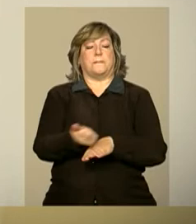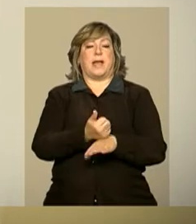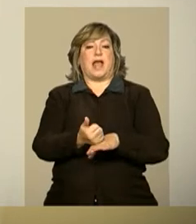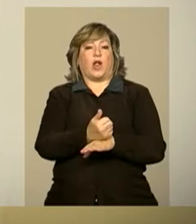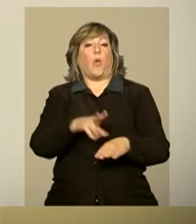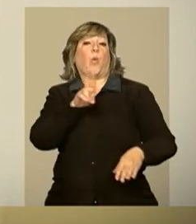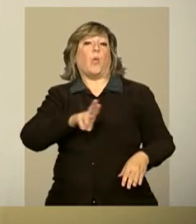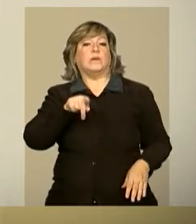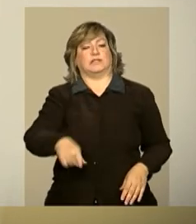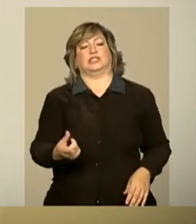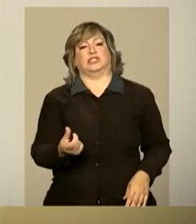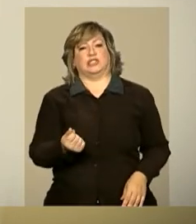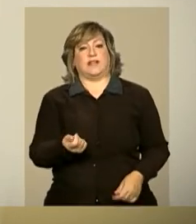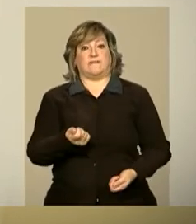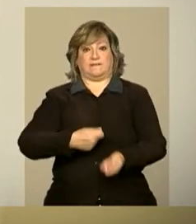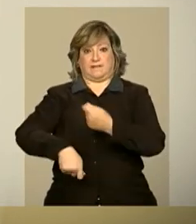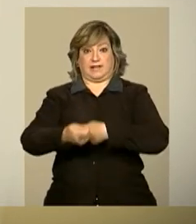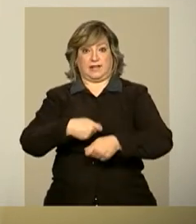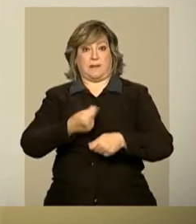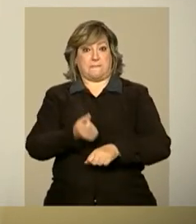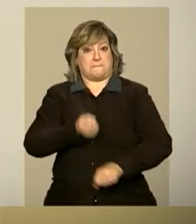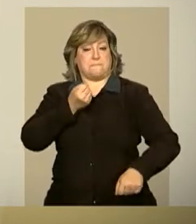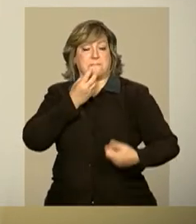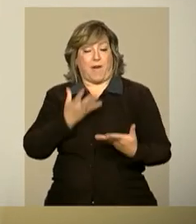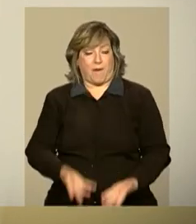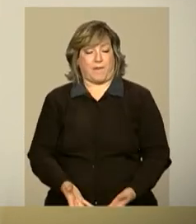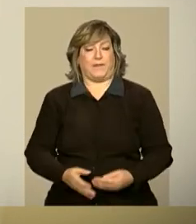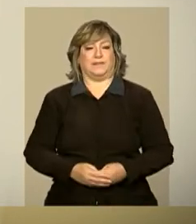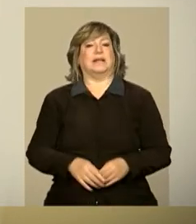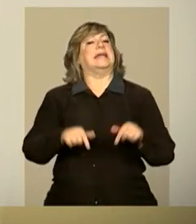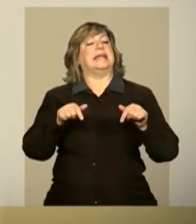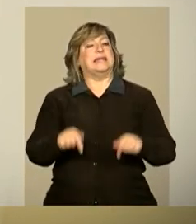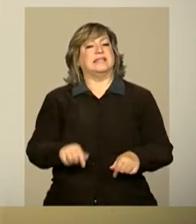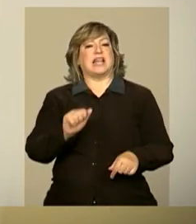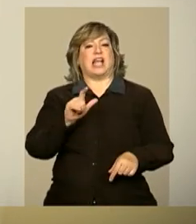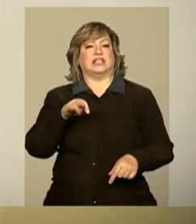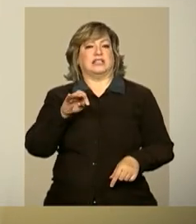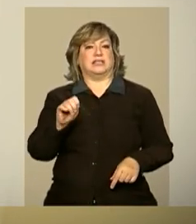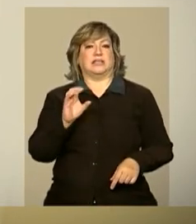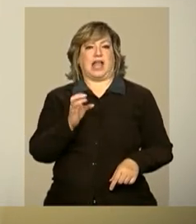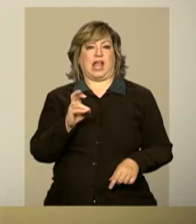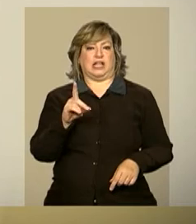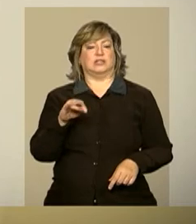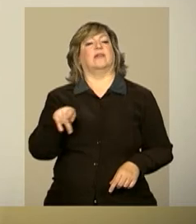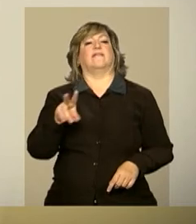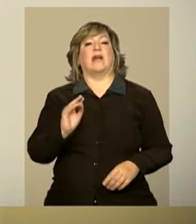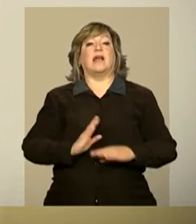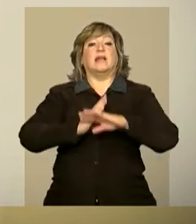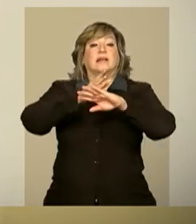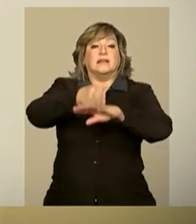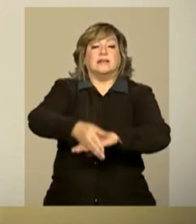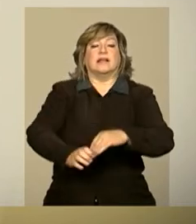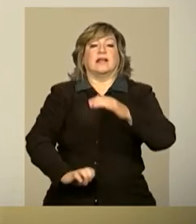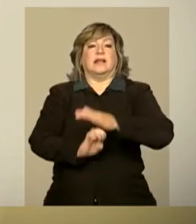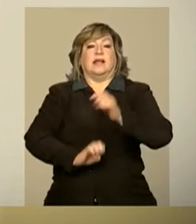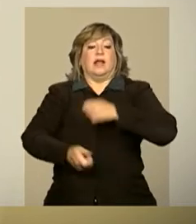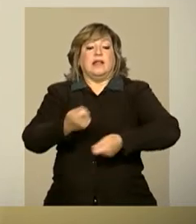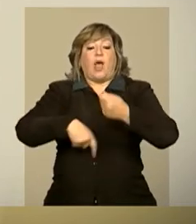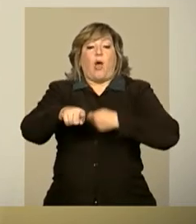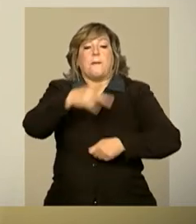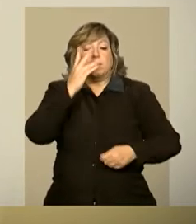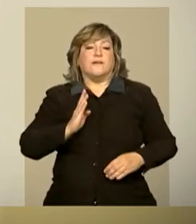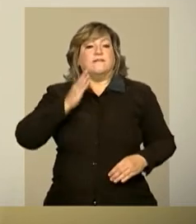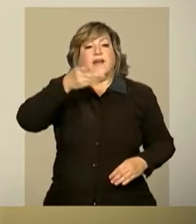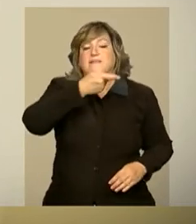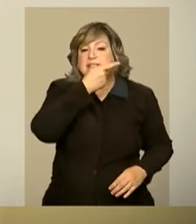melhor aplicá lo para fazer o negócio melhorar esses agentes de crédito vão lá na empresa Luciano negócio